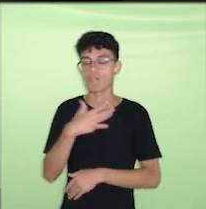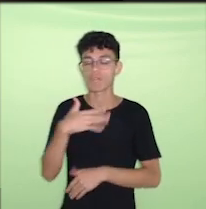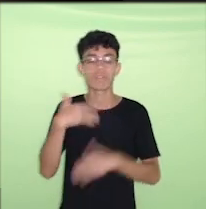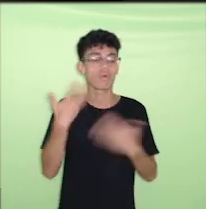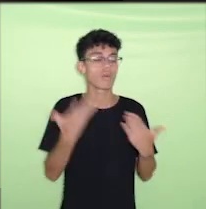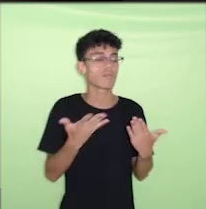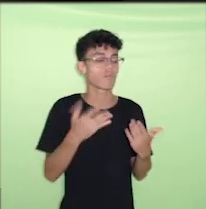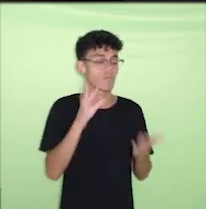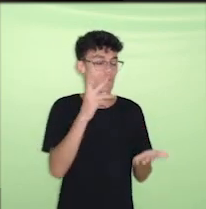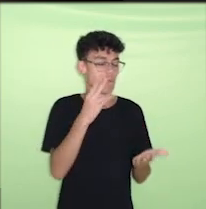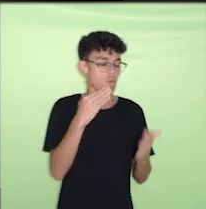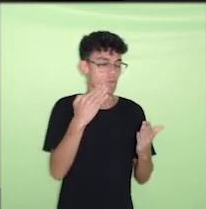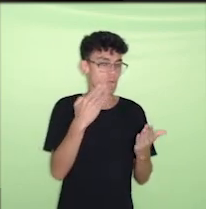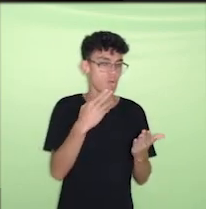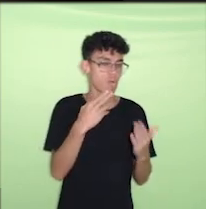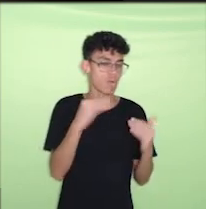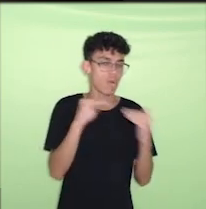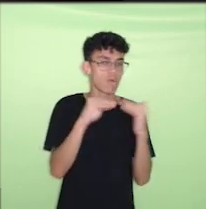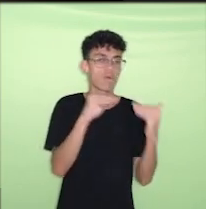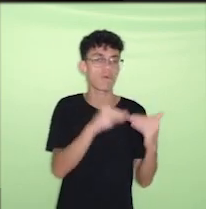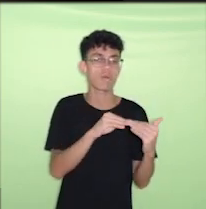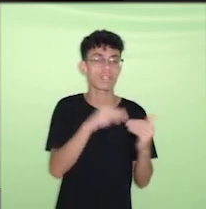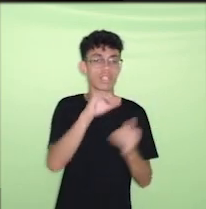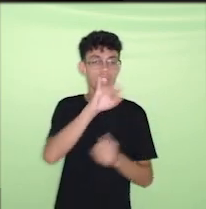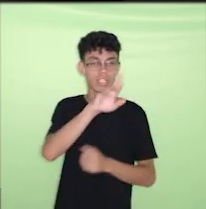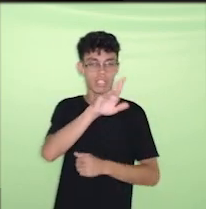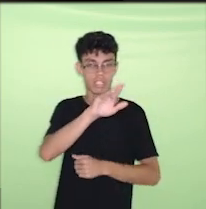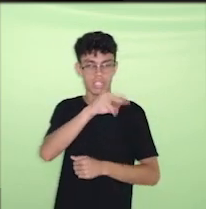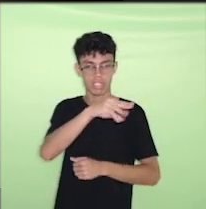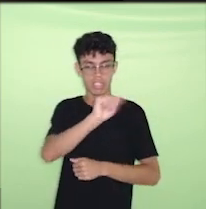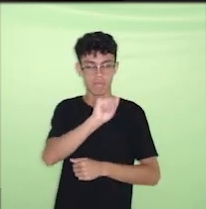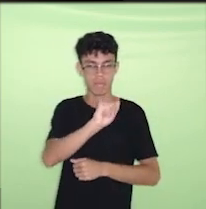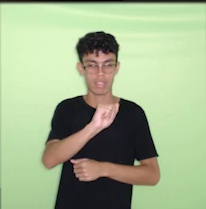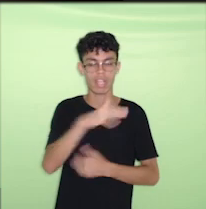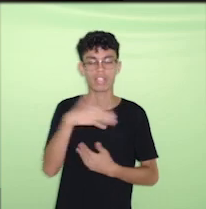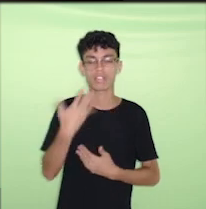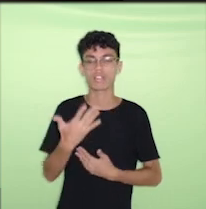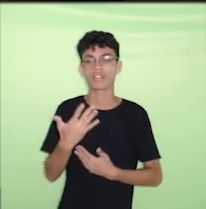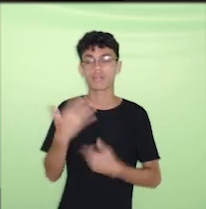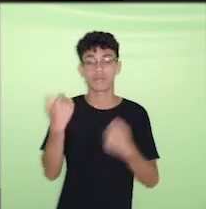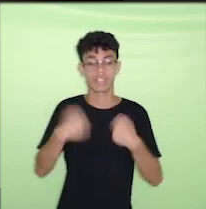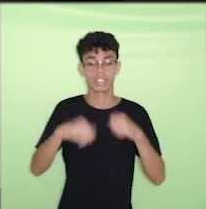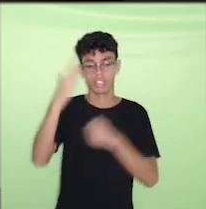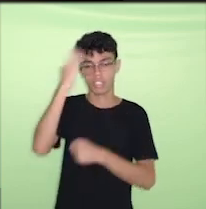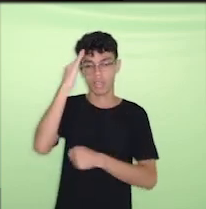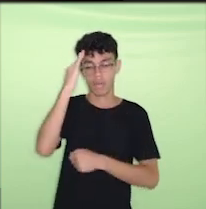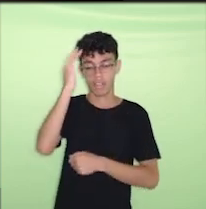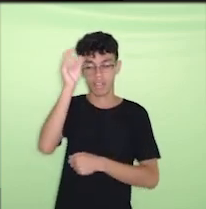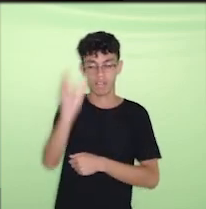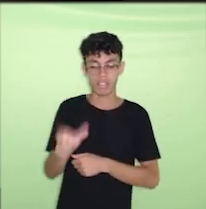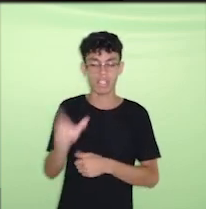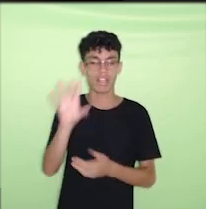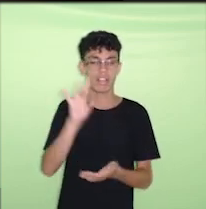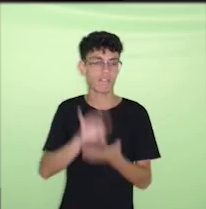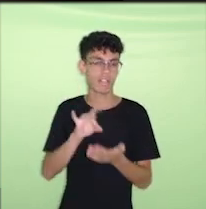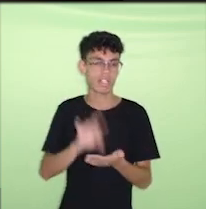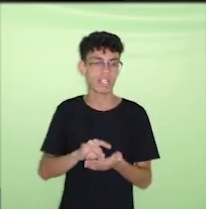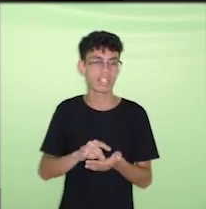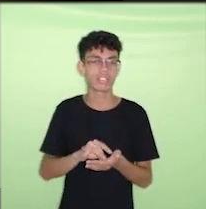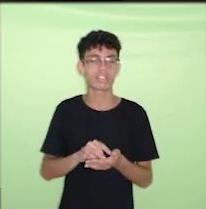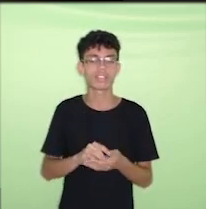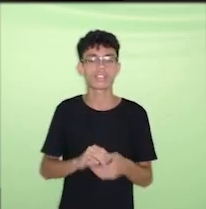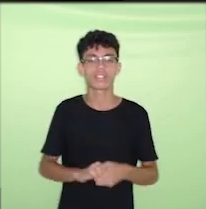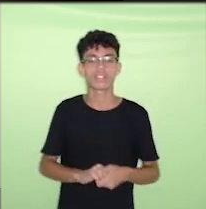irmã? Sim, reverendíssimo. Bem, mas foi preciso saber se você era, na verdade, uma